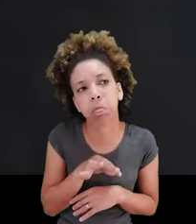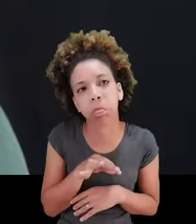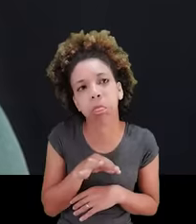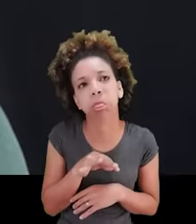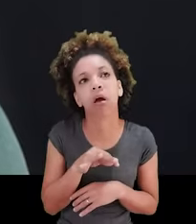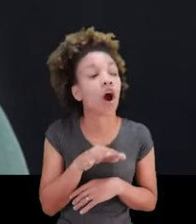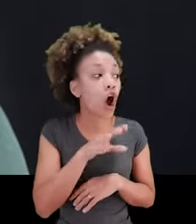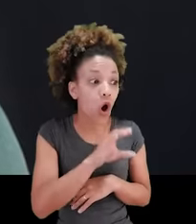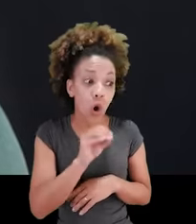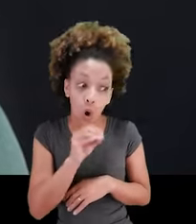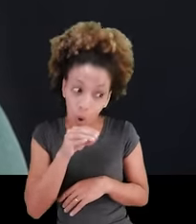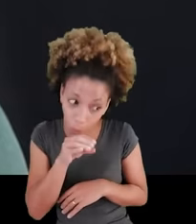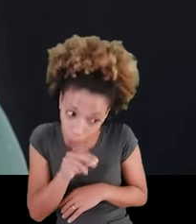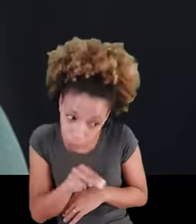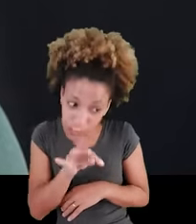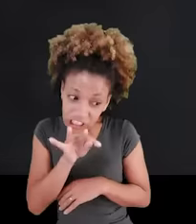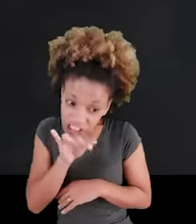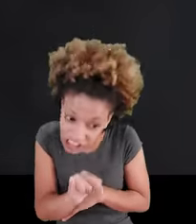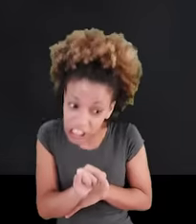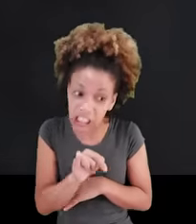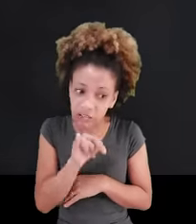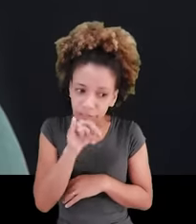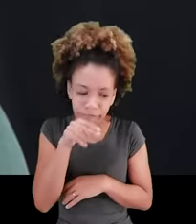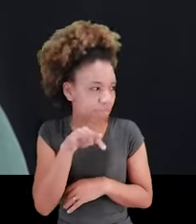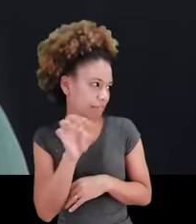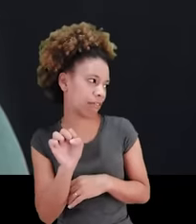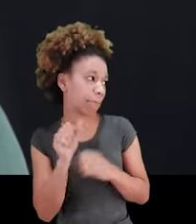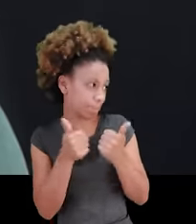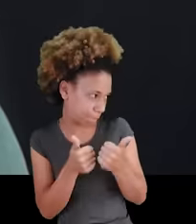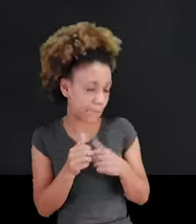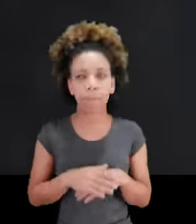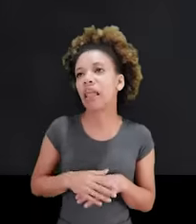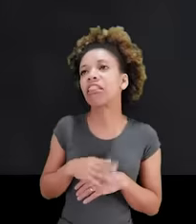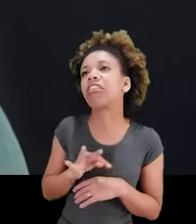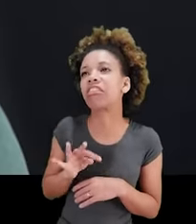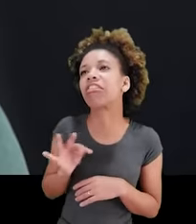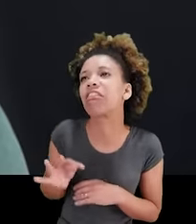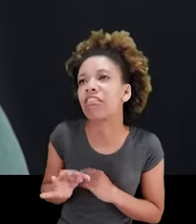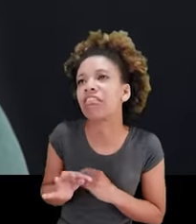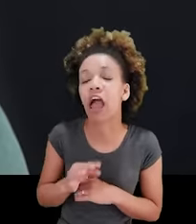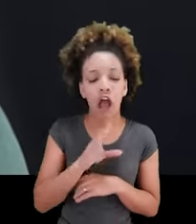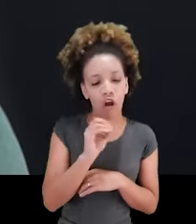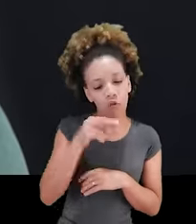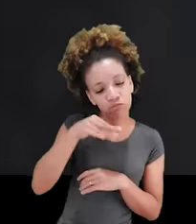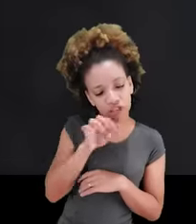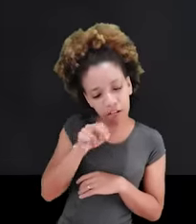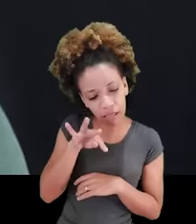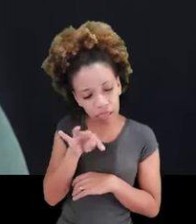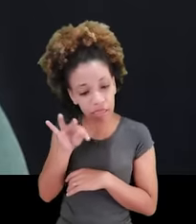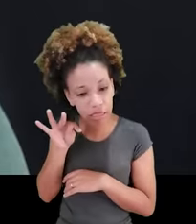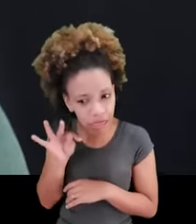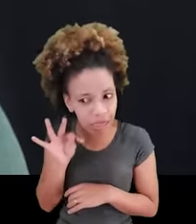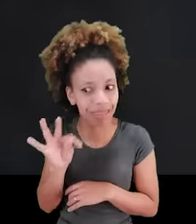Não. Com ti, beleza. Continente. 1-0 você. Continente. T. Não, continente. T.